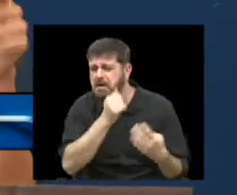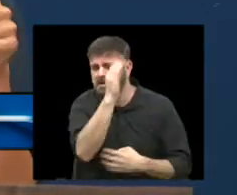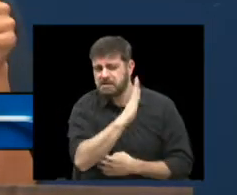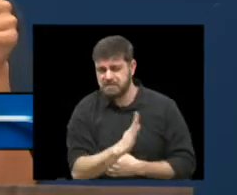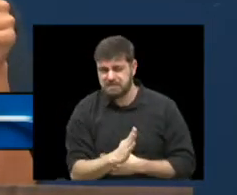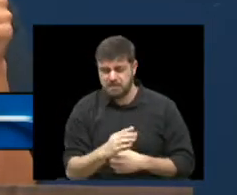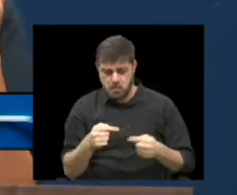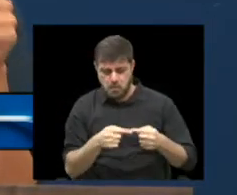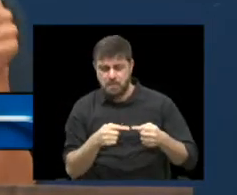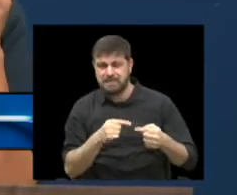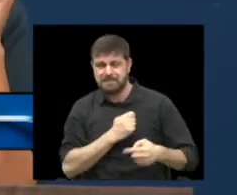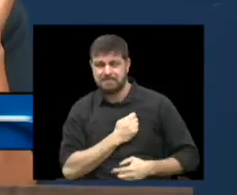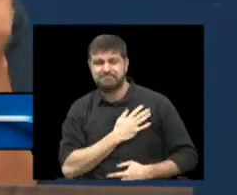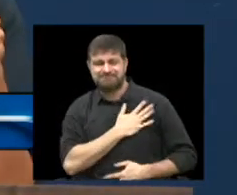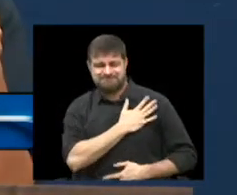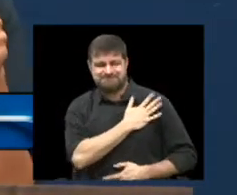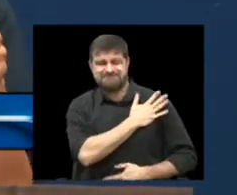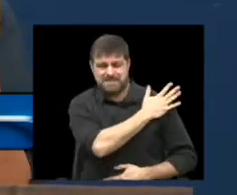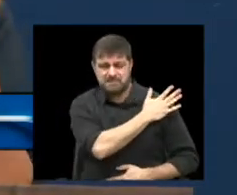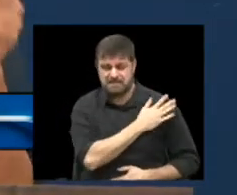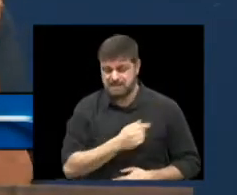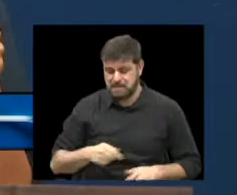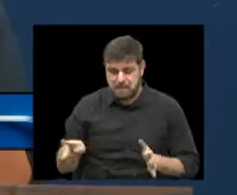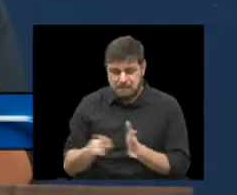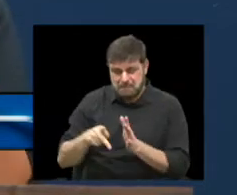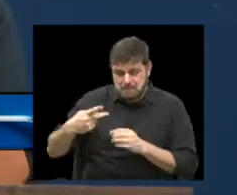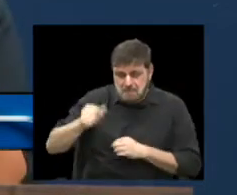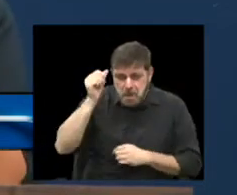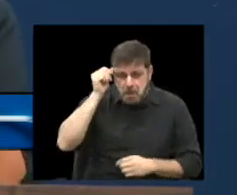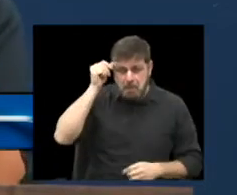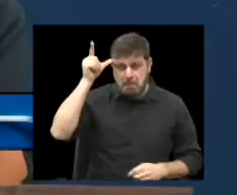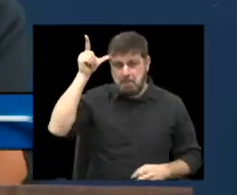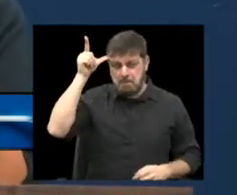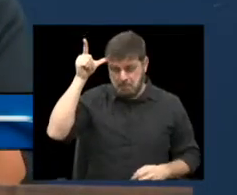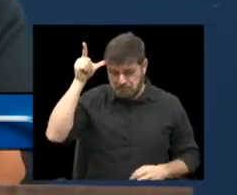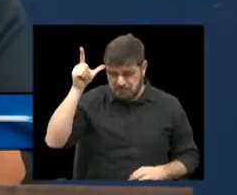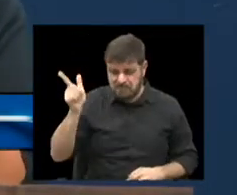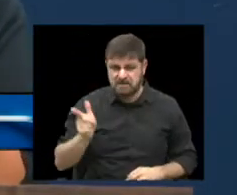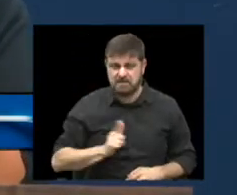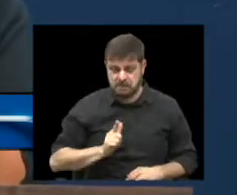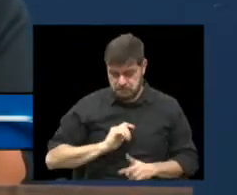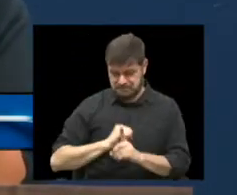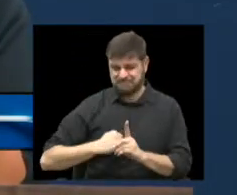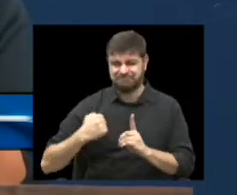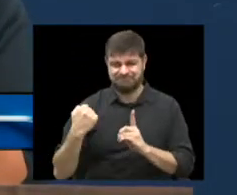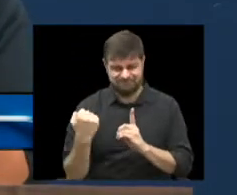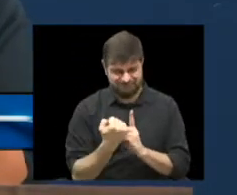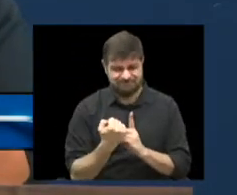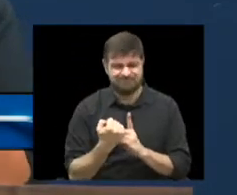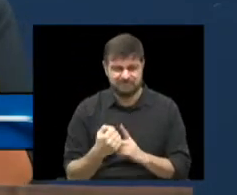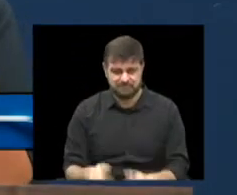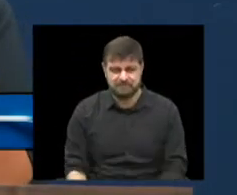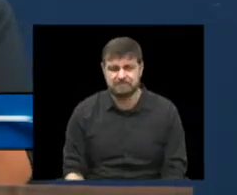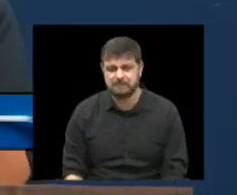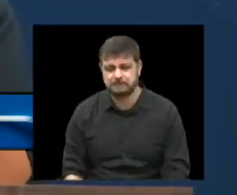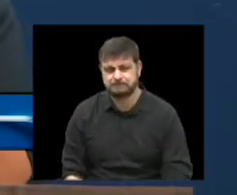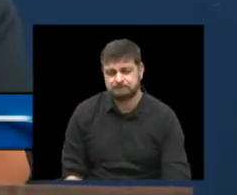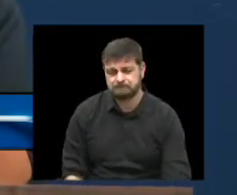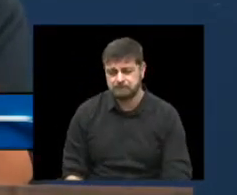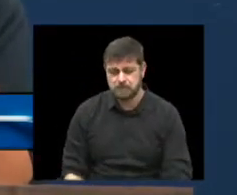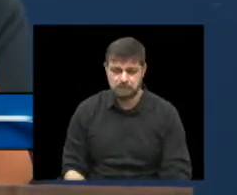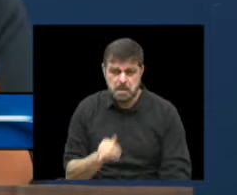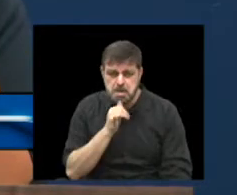um preconceito, a um aspecto cultural que é muito ainda presente na nossa sociedade. Para vocês terem